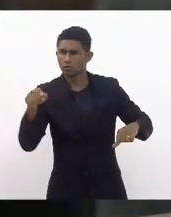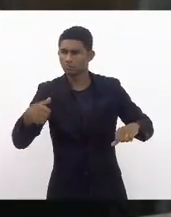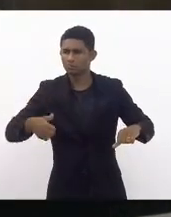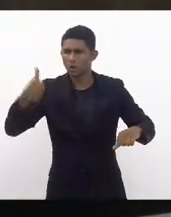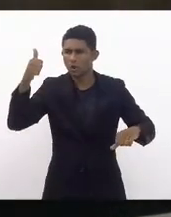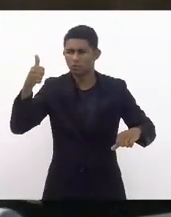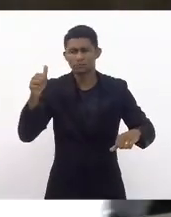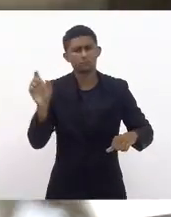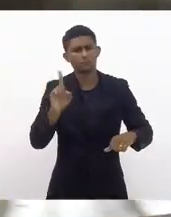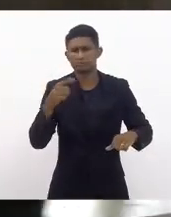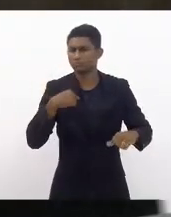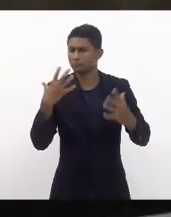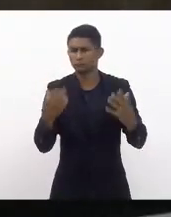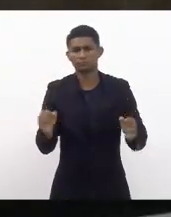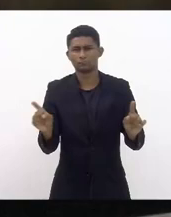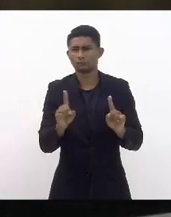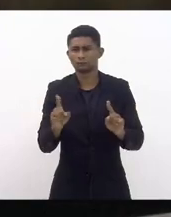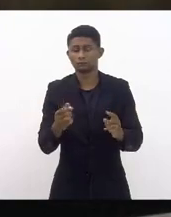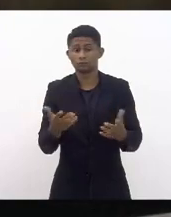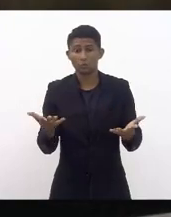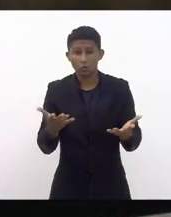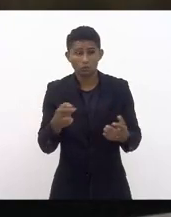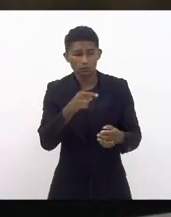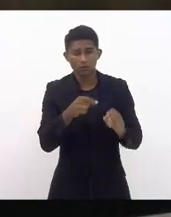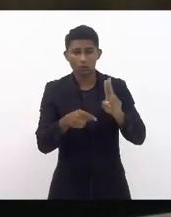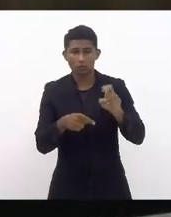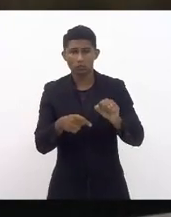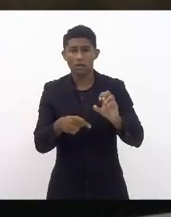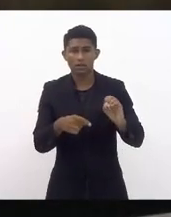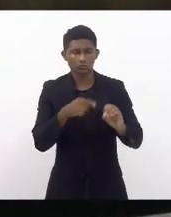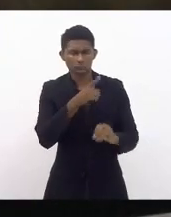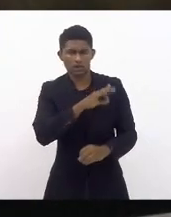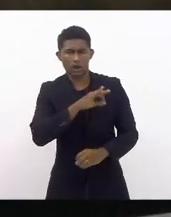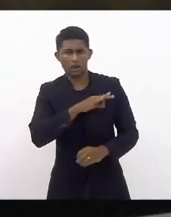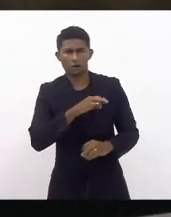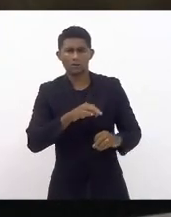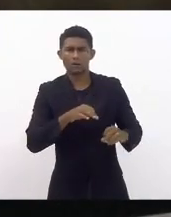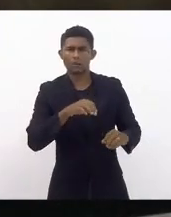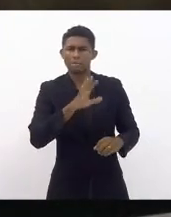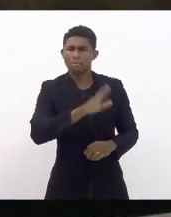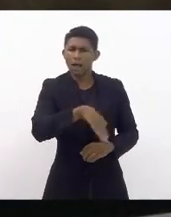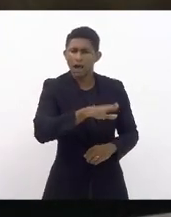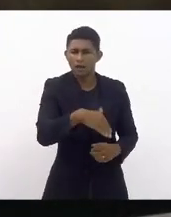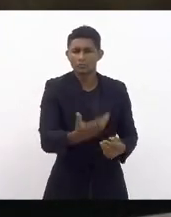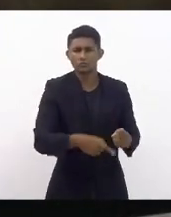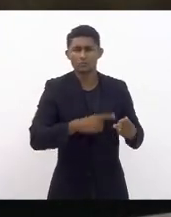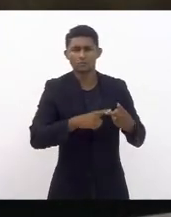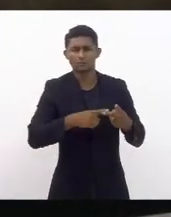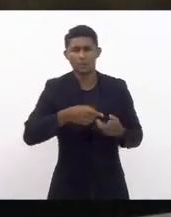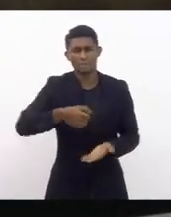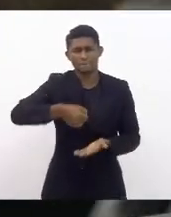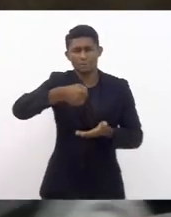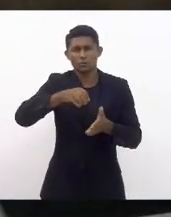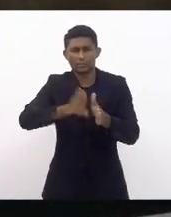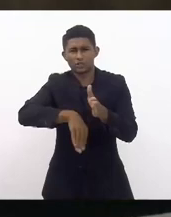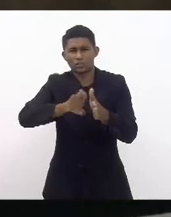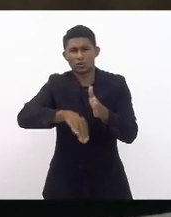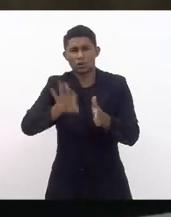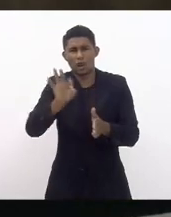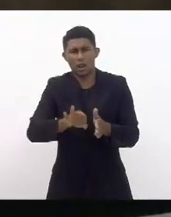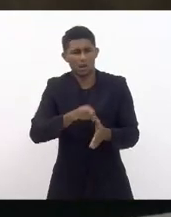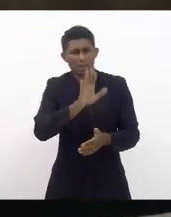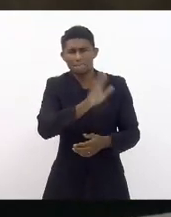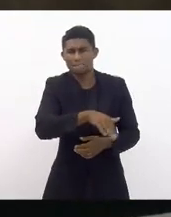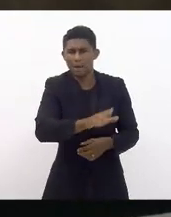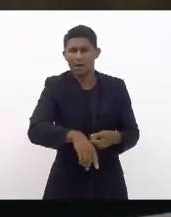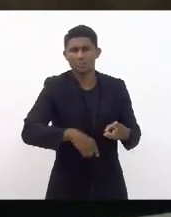UESO hoje tem salários mais baixos, tem menos bolsas, tem menos possibilidades de ter ensino, pesquisa e